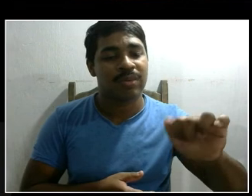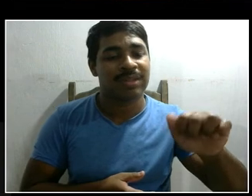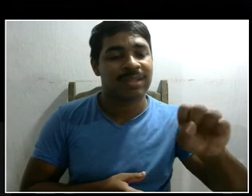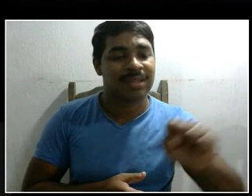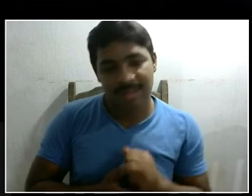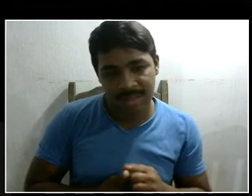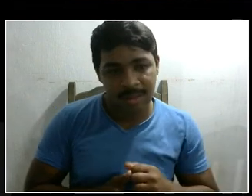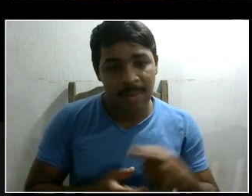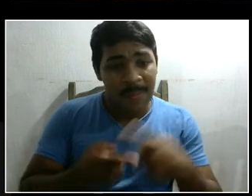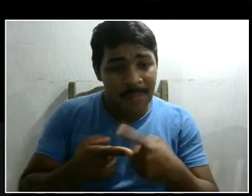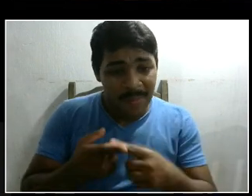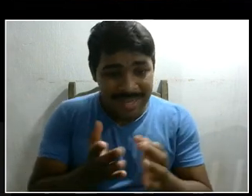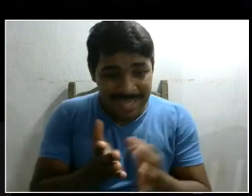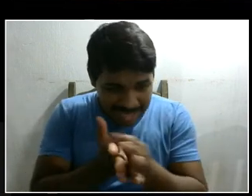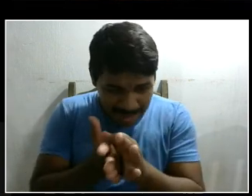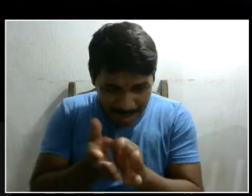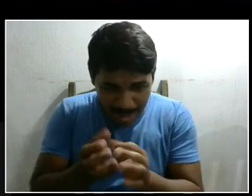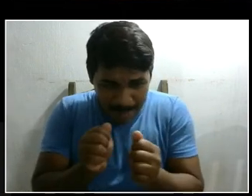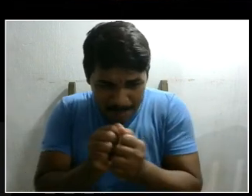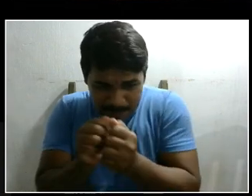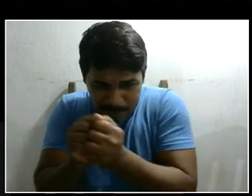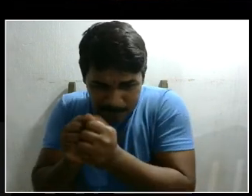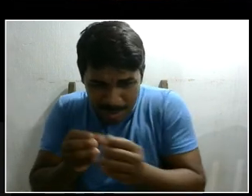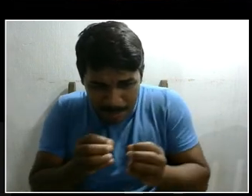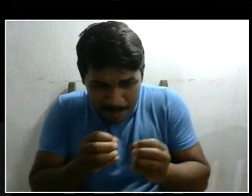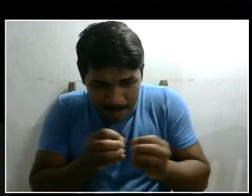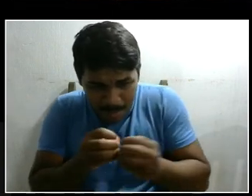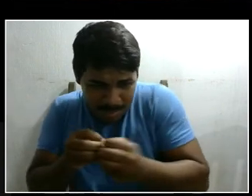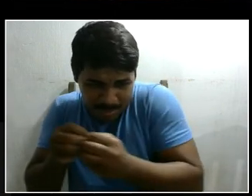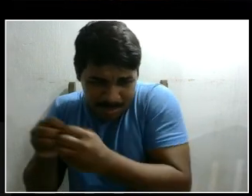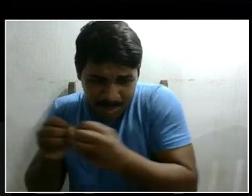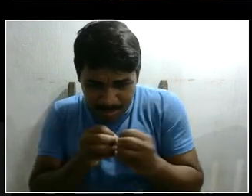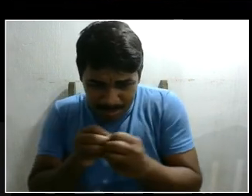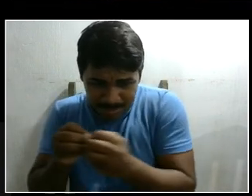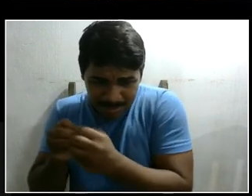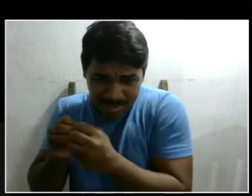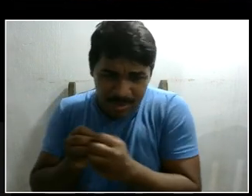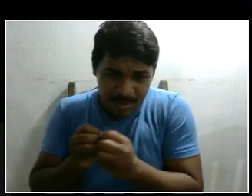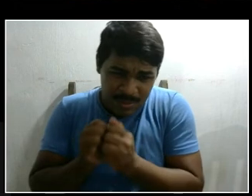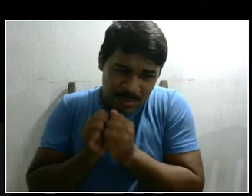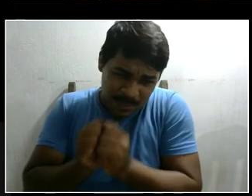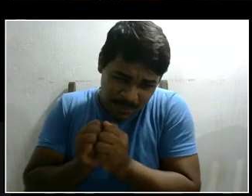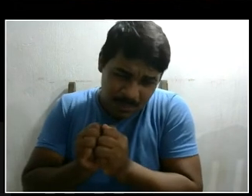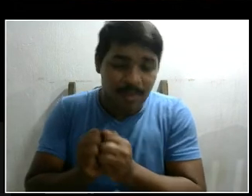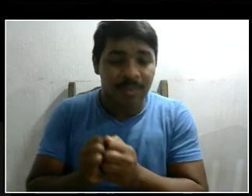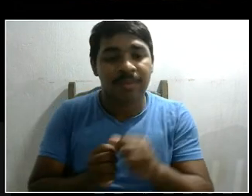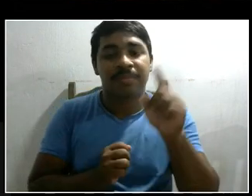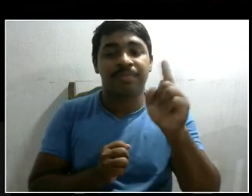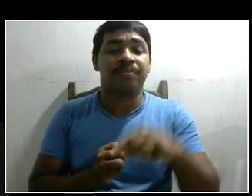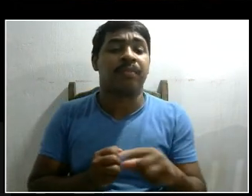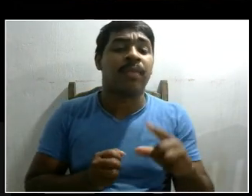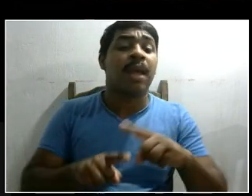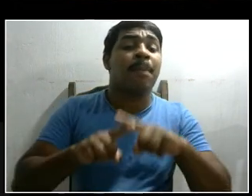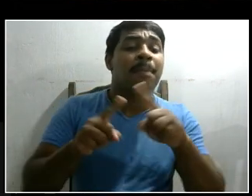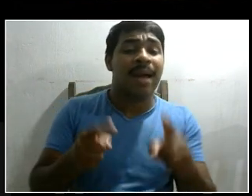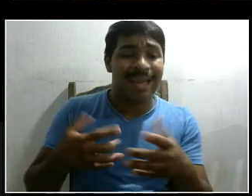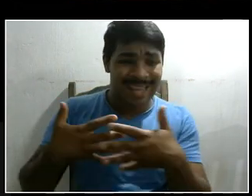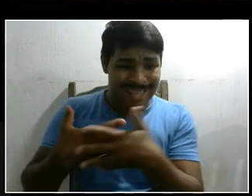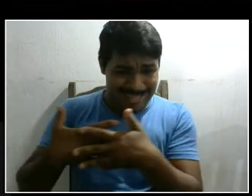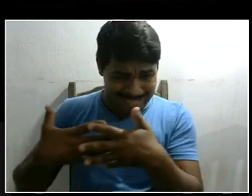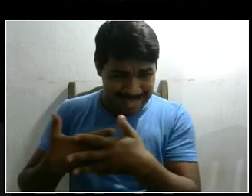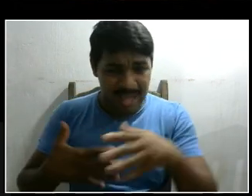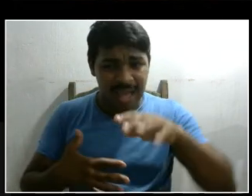elas estão muito próximas umas das outras, né? Elas estão bem unidas. Esse tecido, ele se divide em dois. Então, o tecido epitelial,